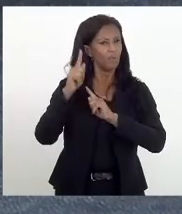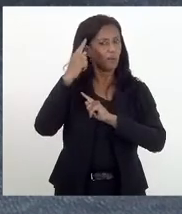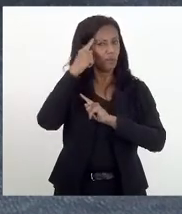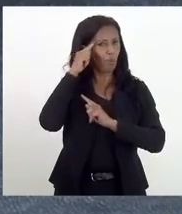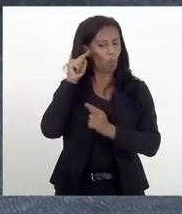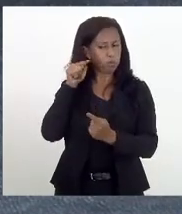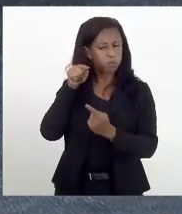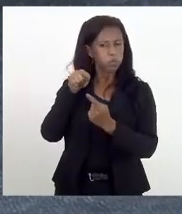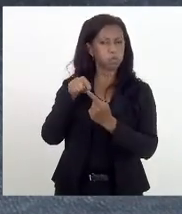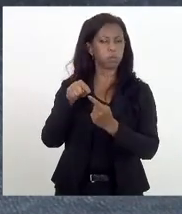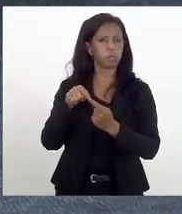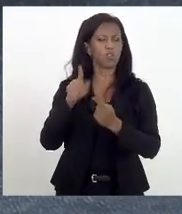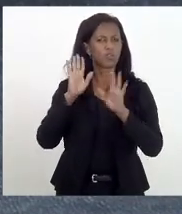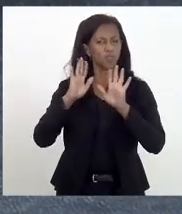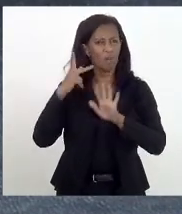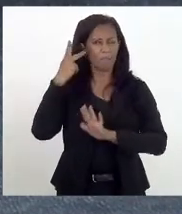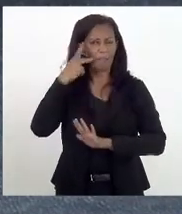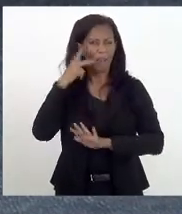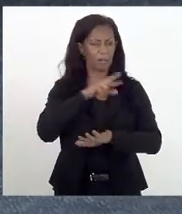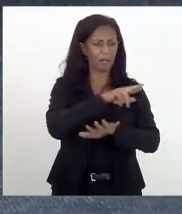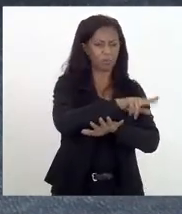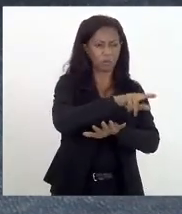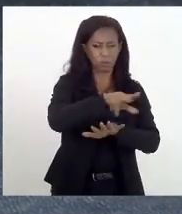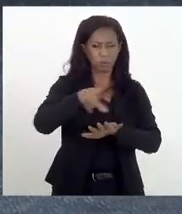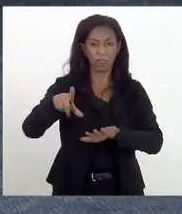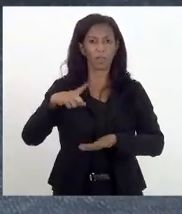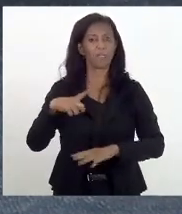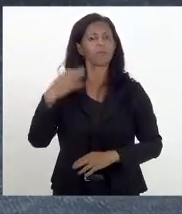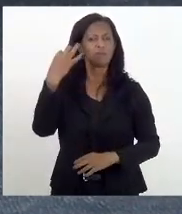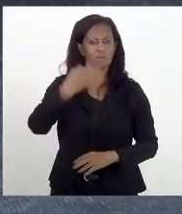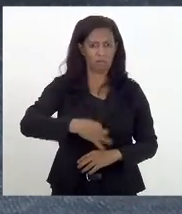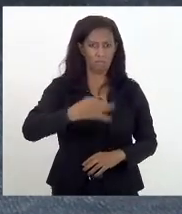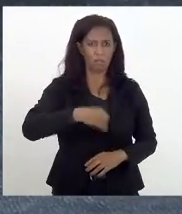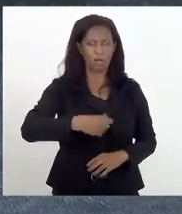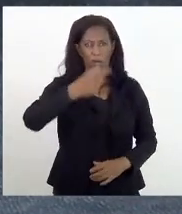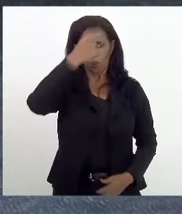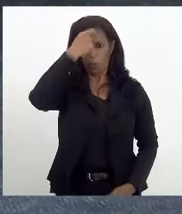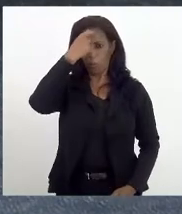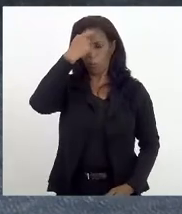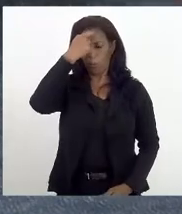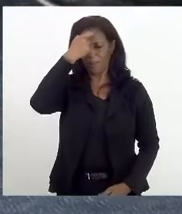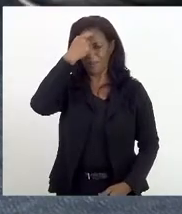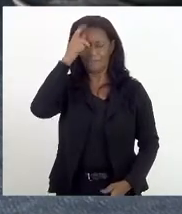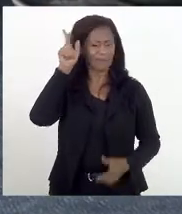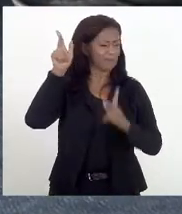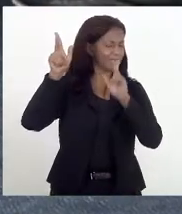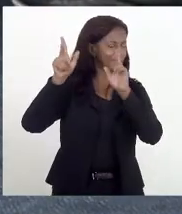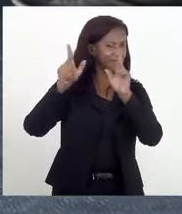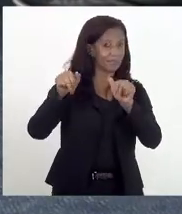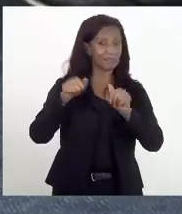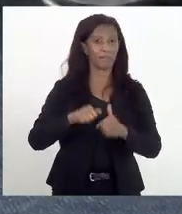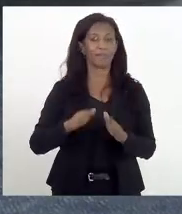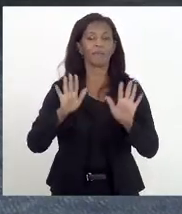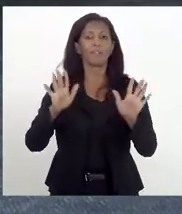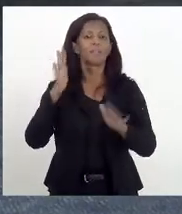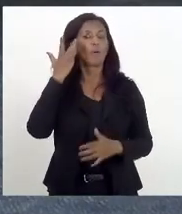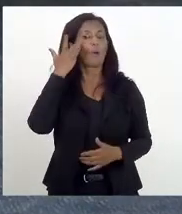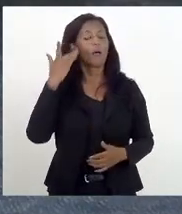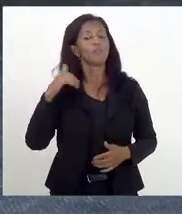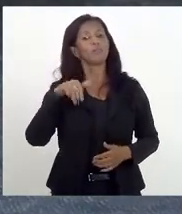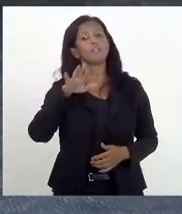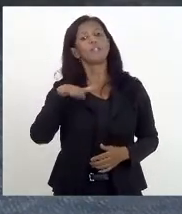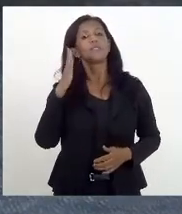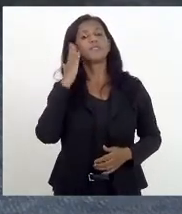caminho vários parlamentares aqui eu tenho absoluta certeza que tem o mesmo entendimento mas acho que quem